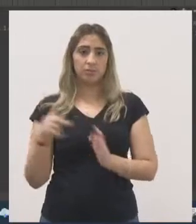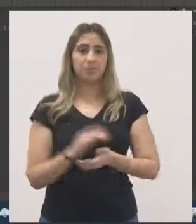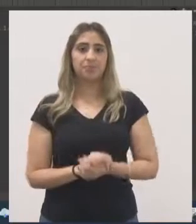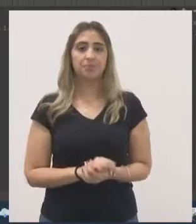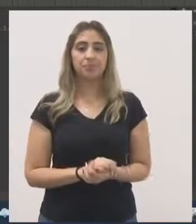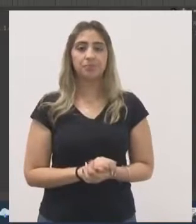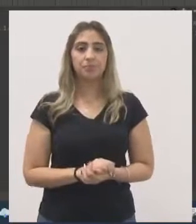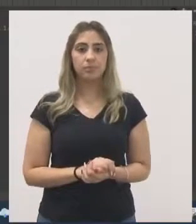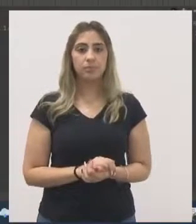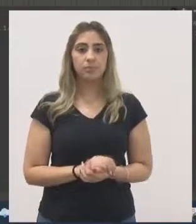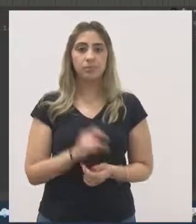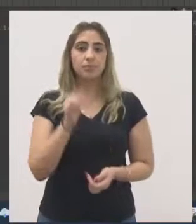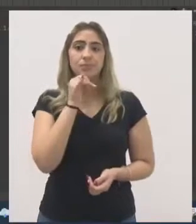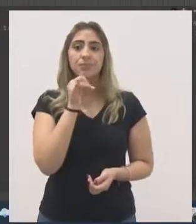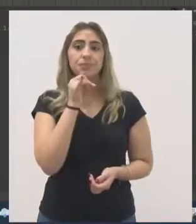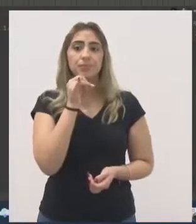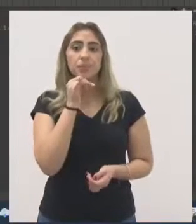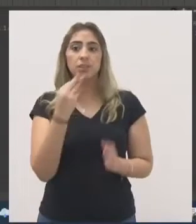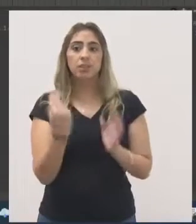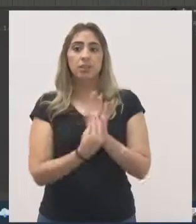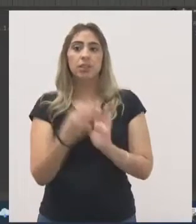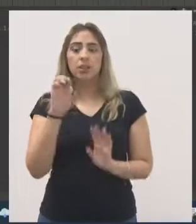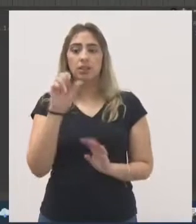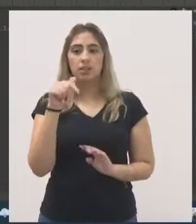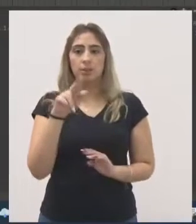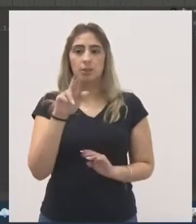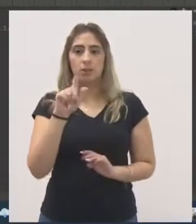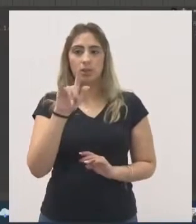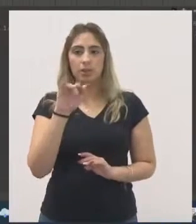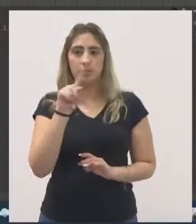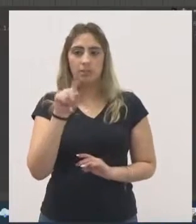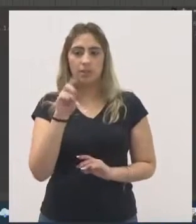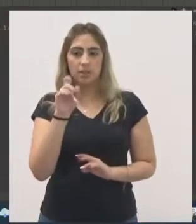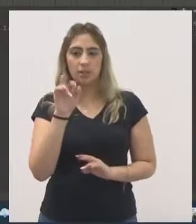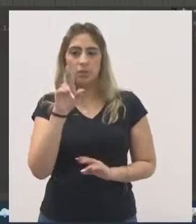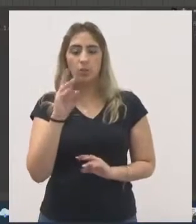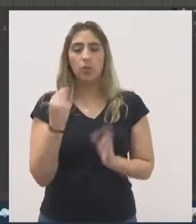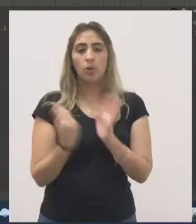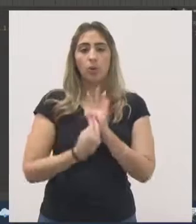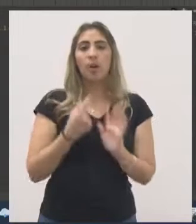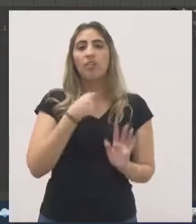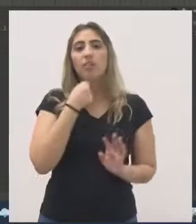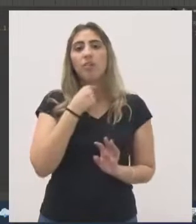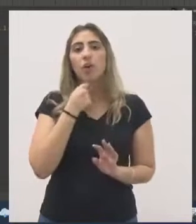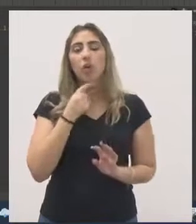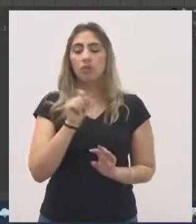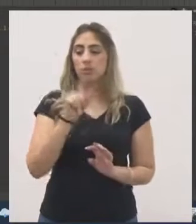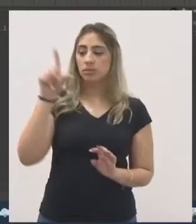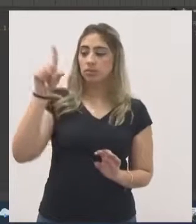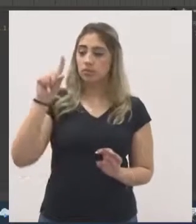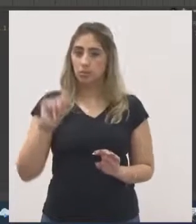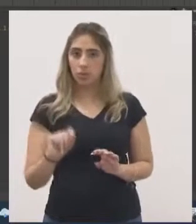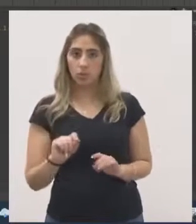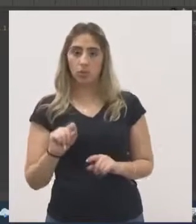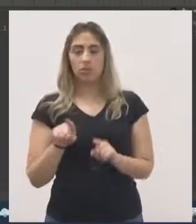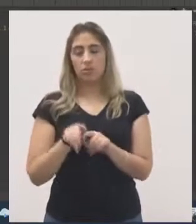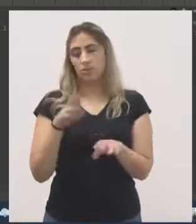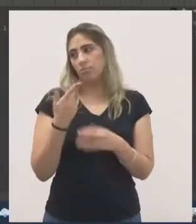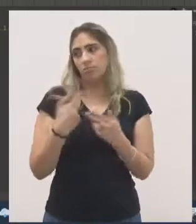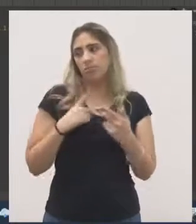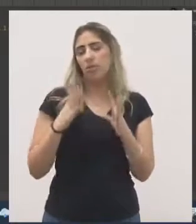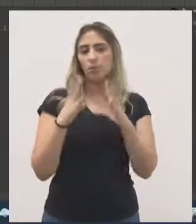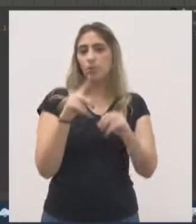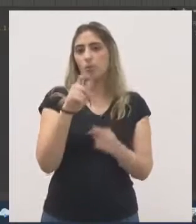e aplicar, por exemplo, um equalizador, aumentar o grave de uma voz, diminuir o médio. Então, a gente tem todo